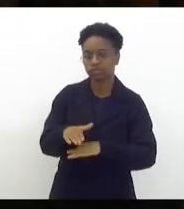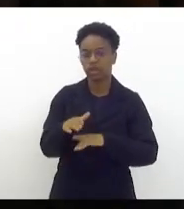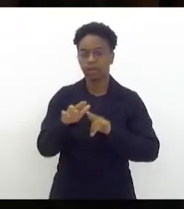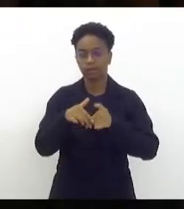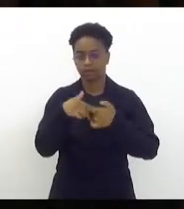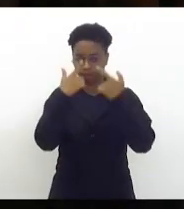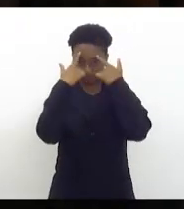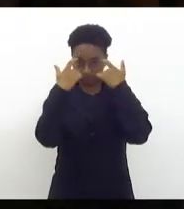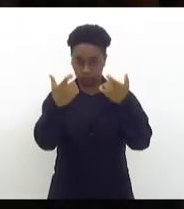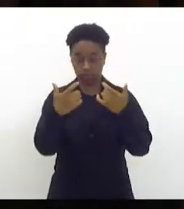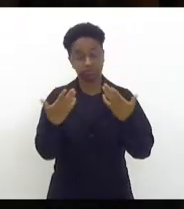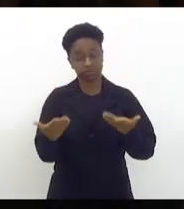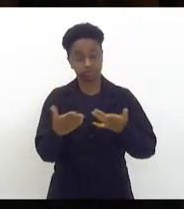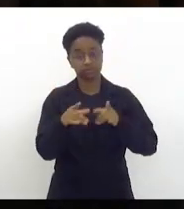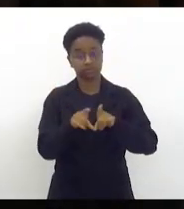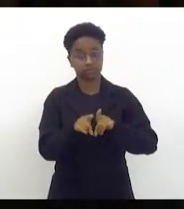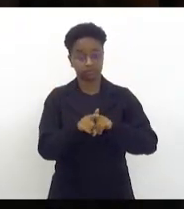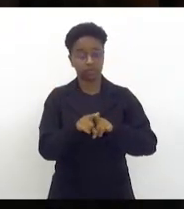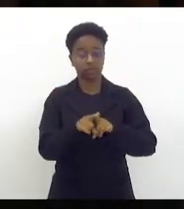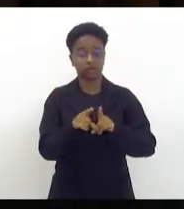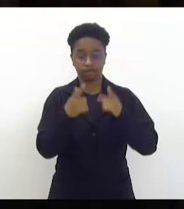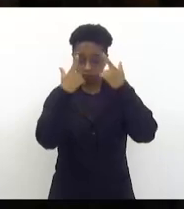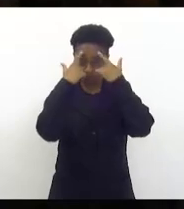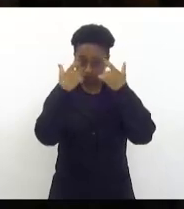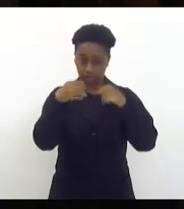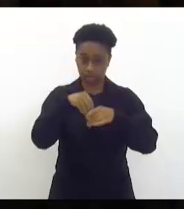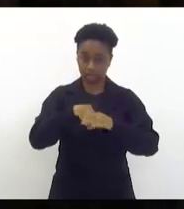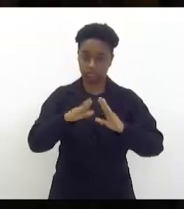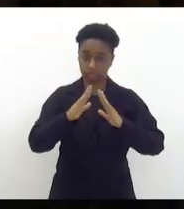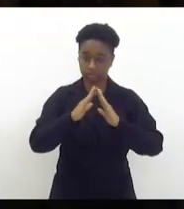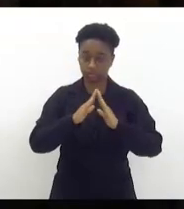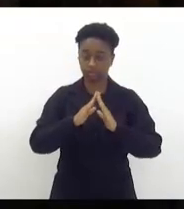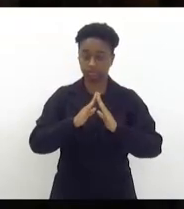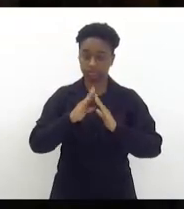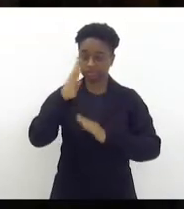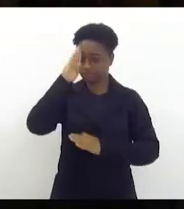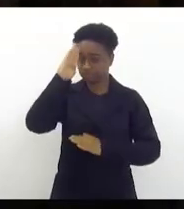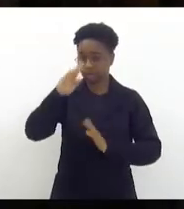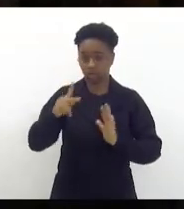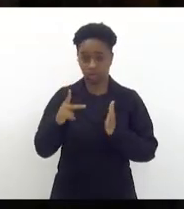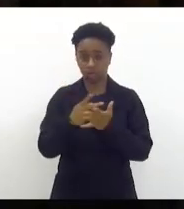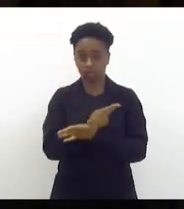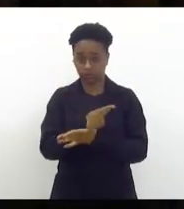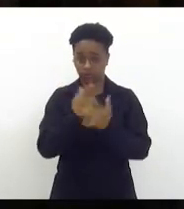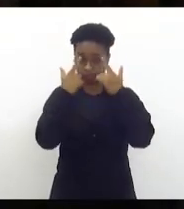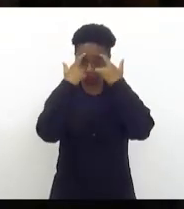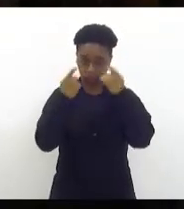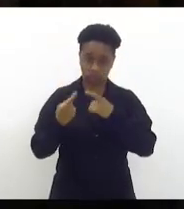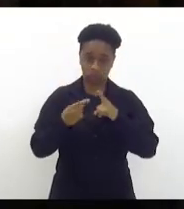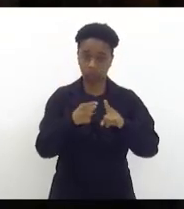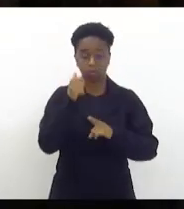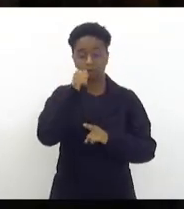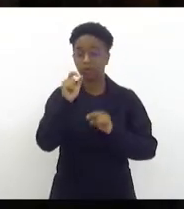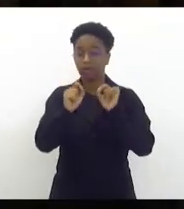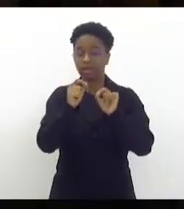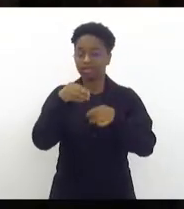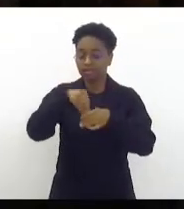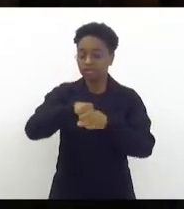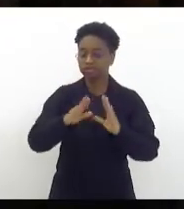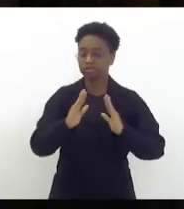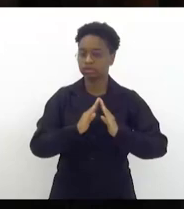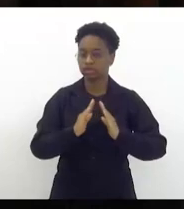violência. E aí, inclusive, violência doméstica, maior número de casos de violência contra a mulher dentro da sua própria